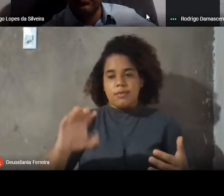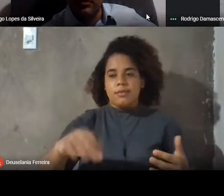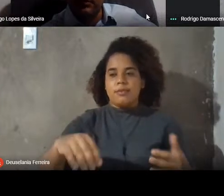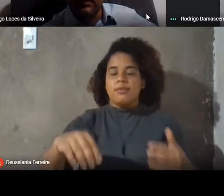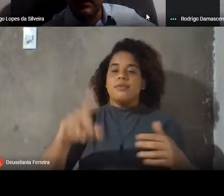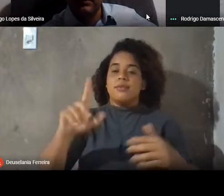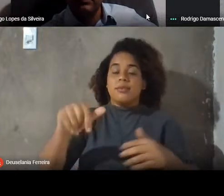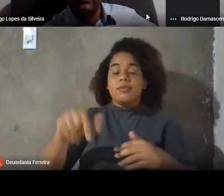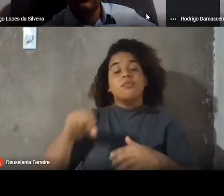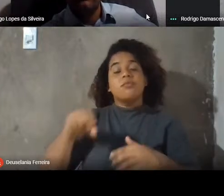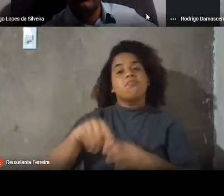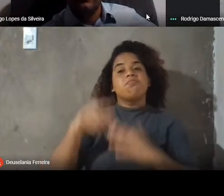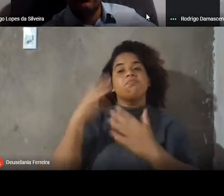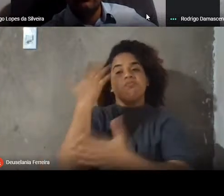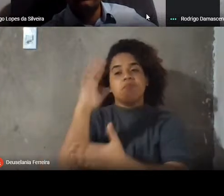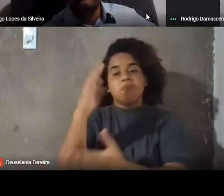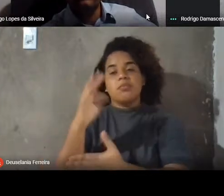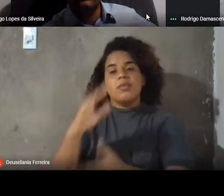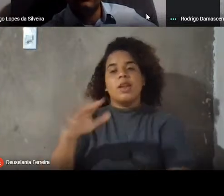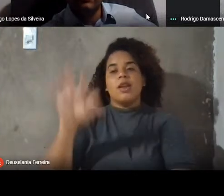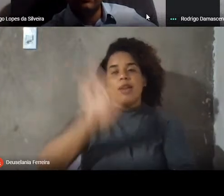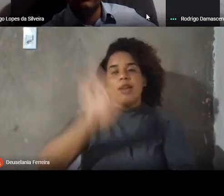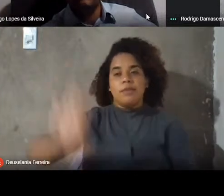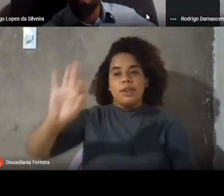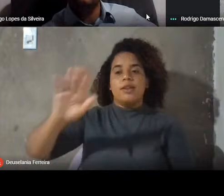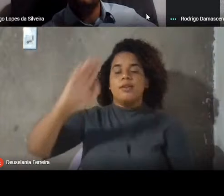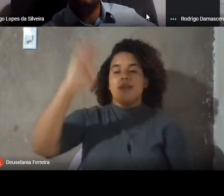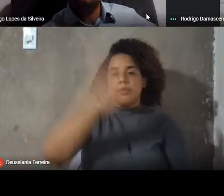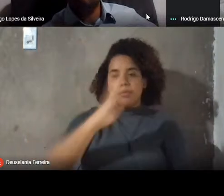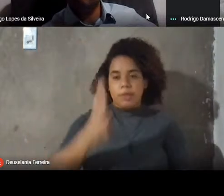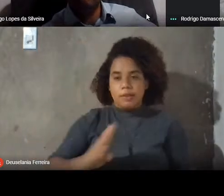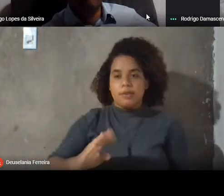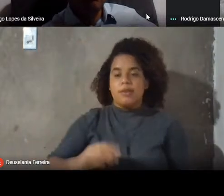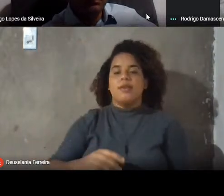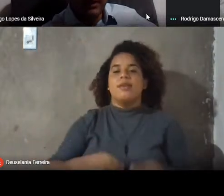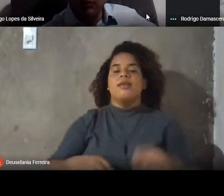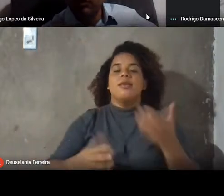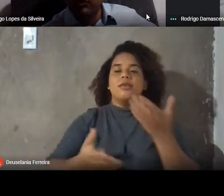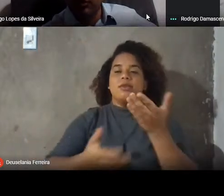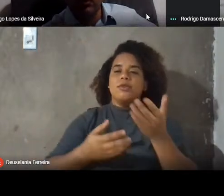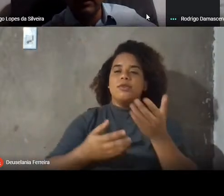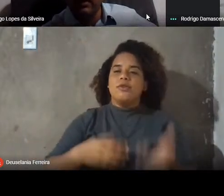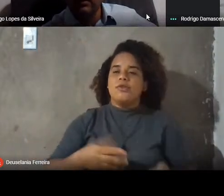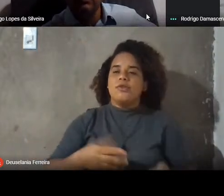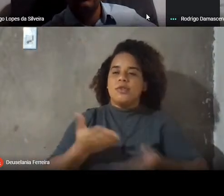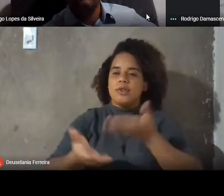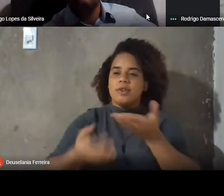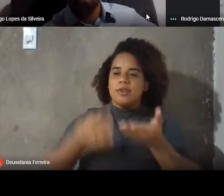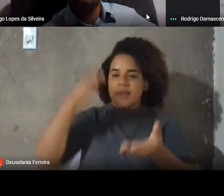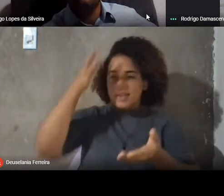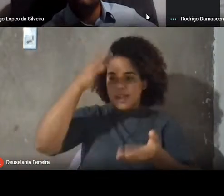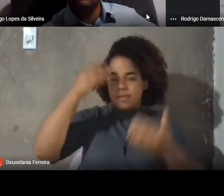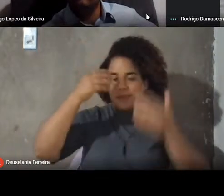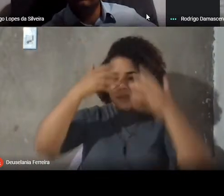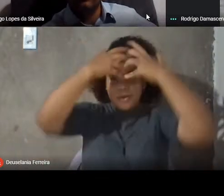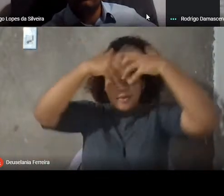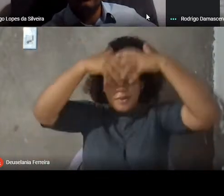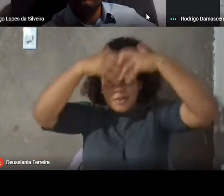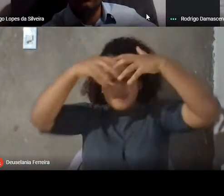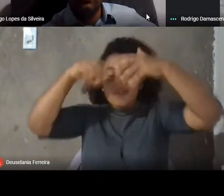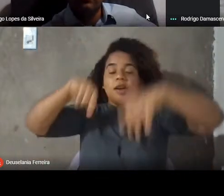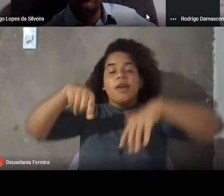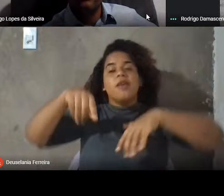Terapia Cognitiva, tá? Onde ele deu um show aí, montando